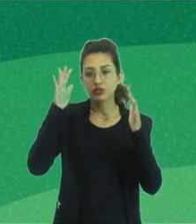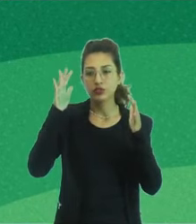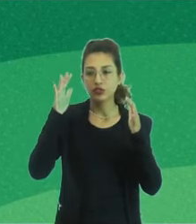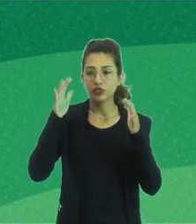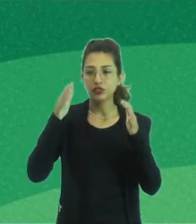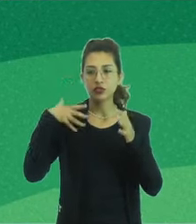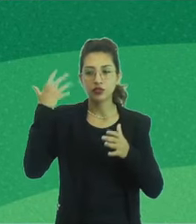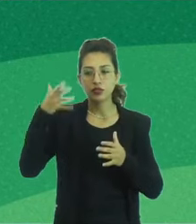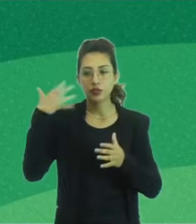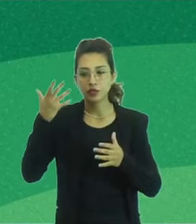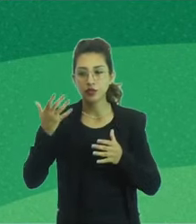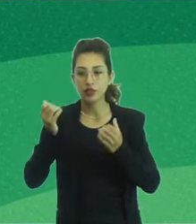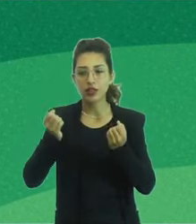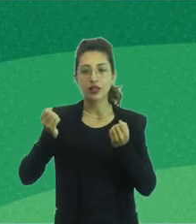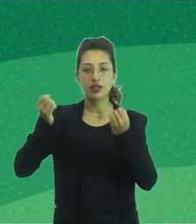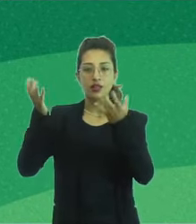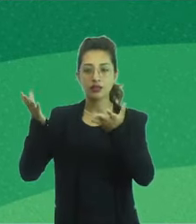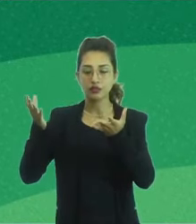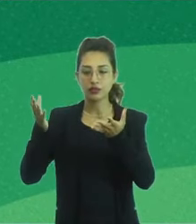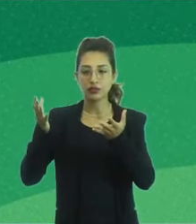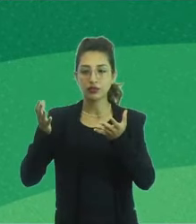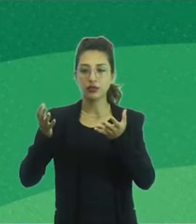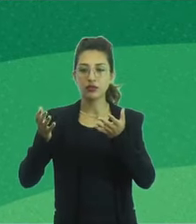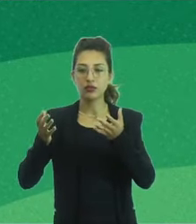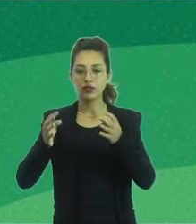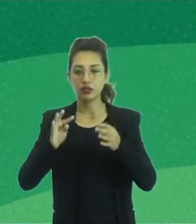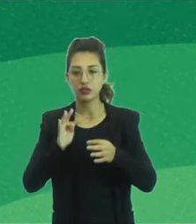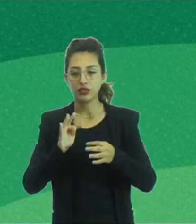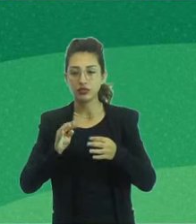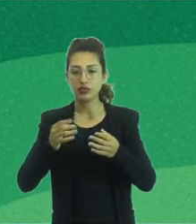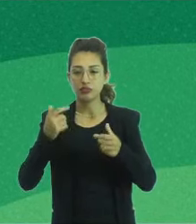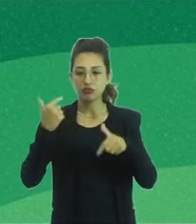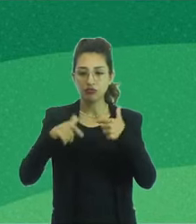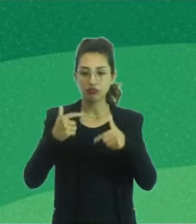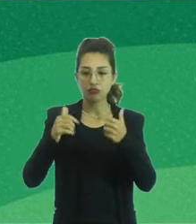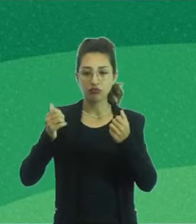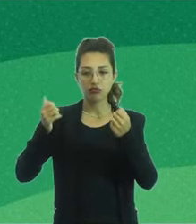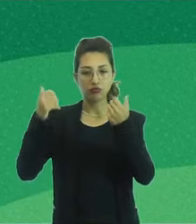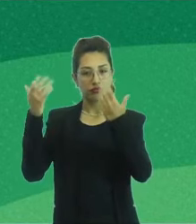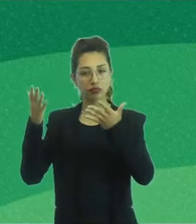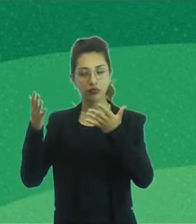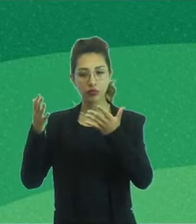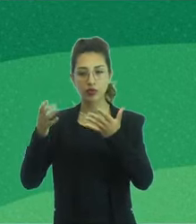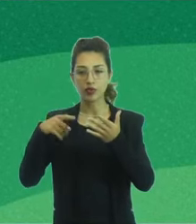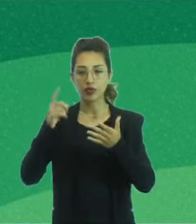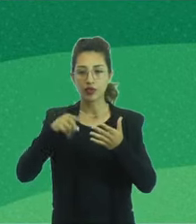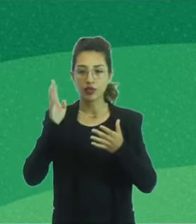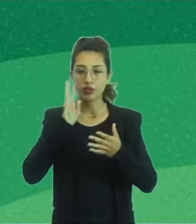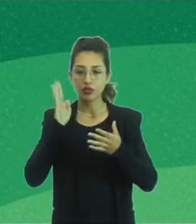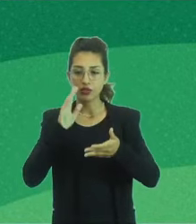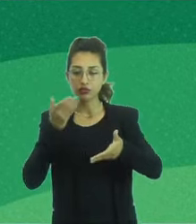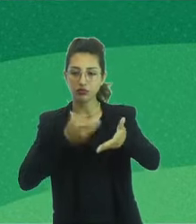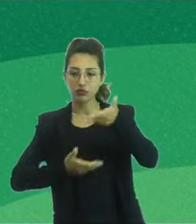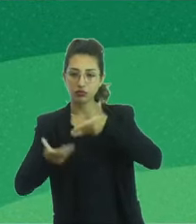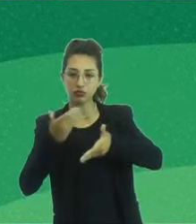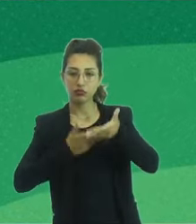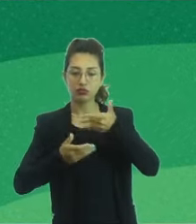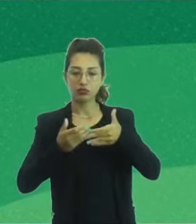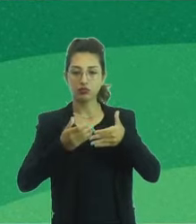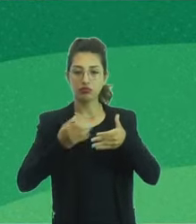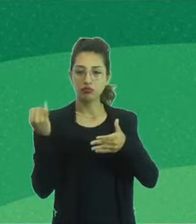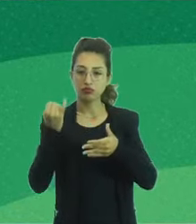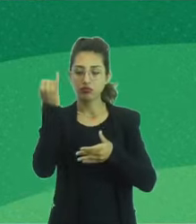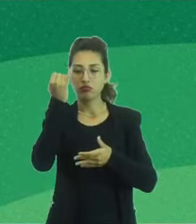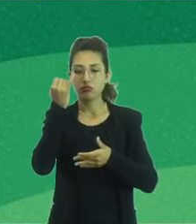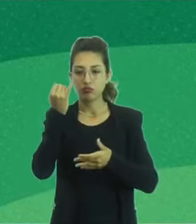das palestras fora do técnico é isso é muito massa é muito mágico e eu